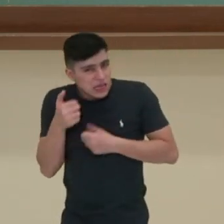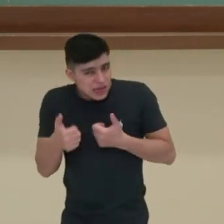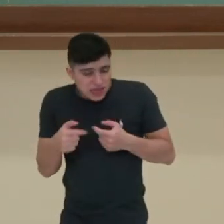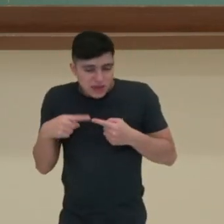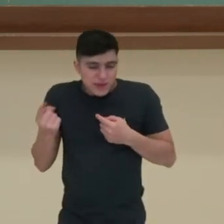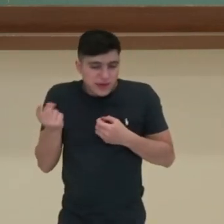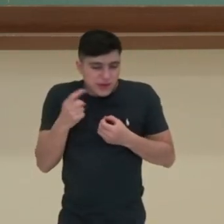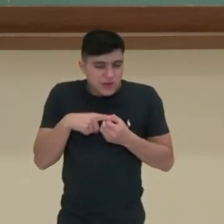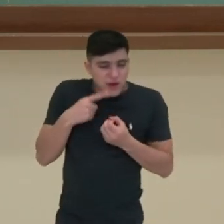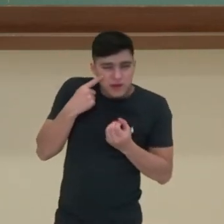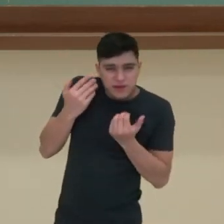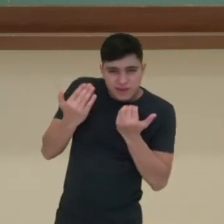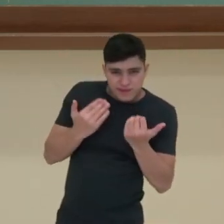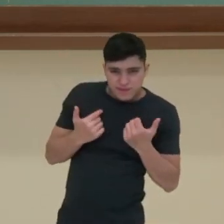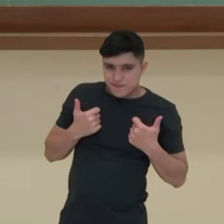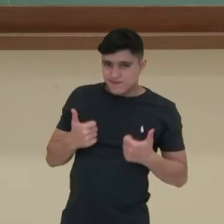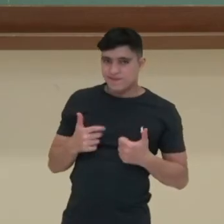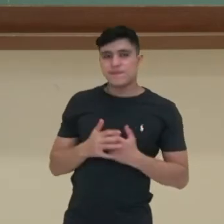você conseguiu aí.